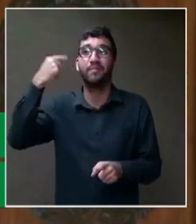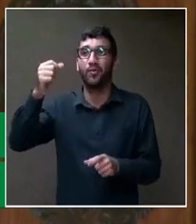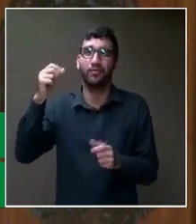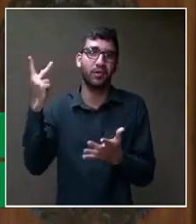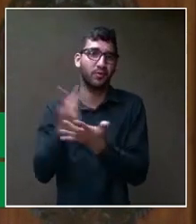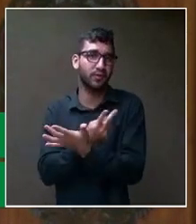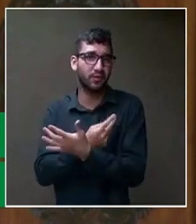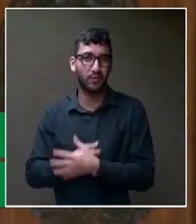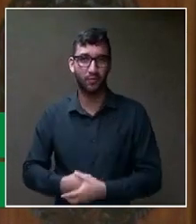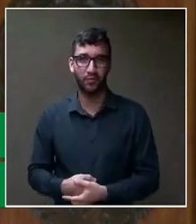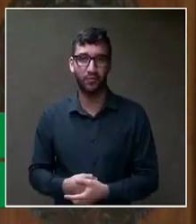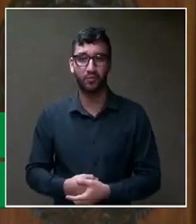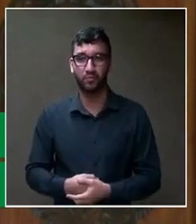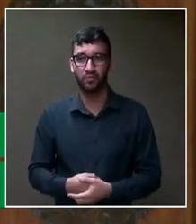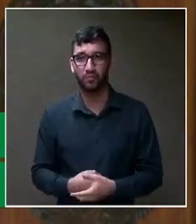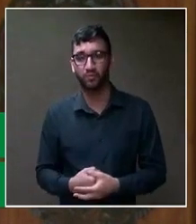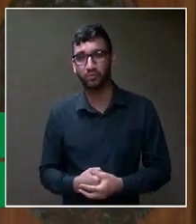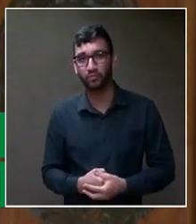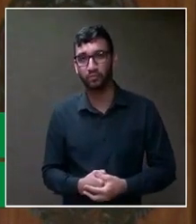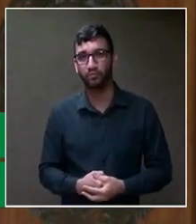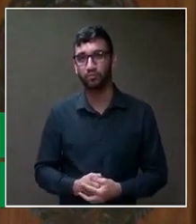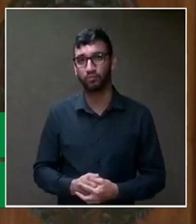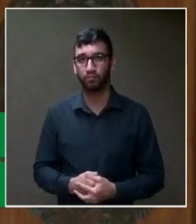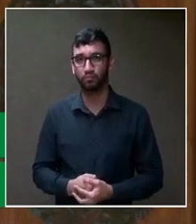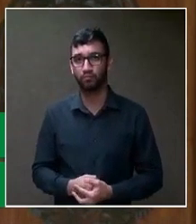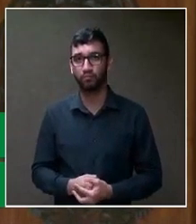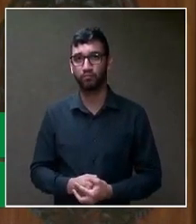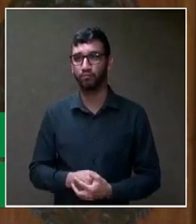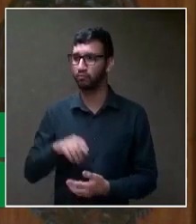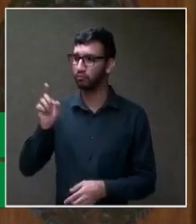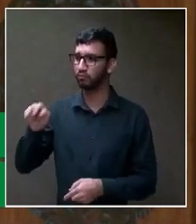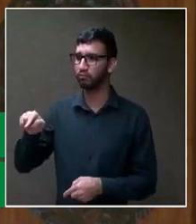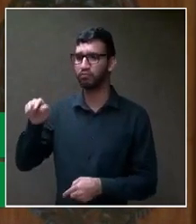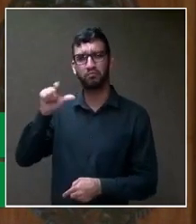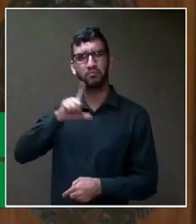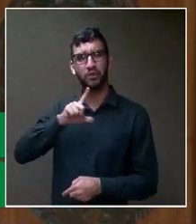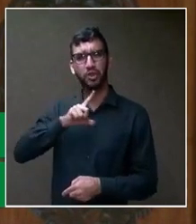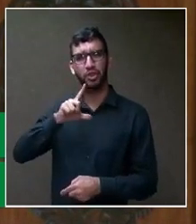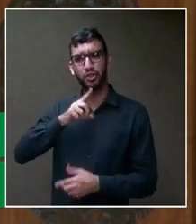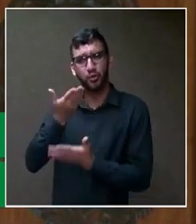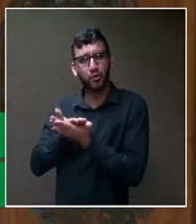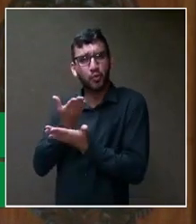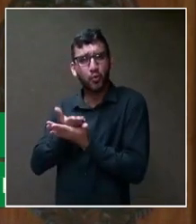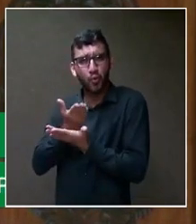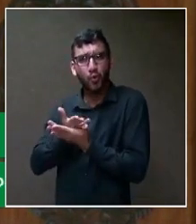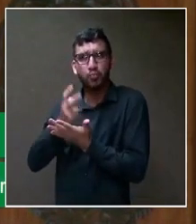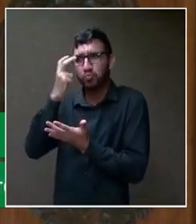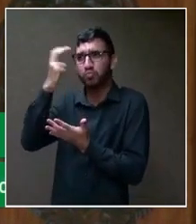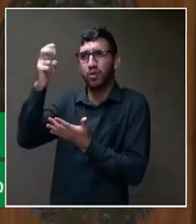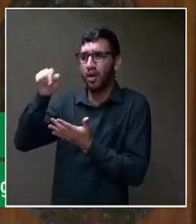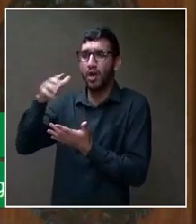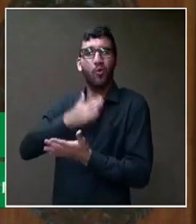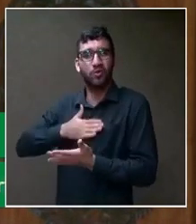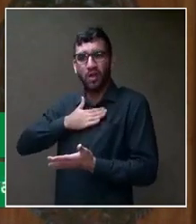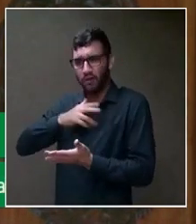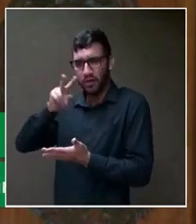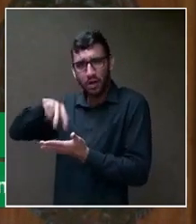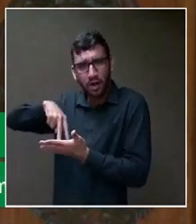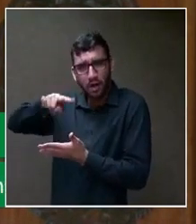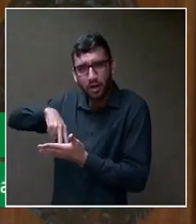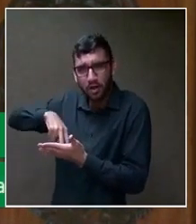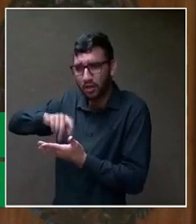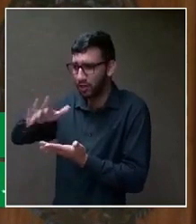ocorrido. A Emily possuía estudo, era uma pessoa culta? Sim, gostava muito de ler. Ela